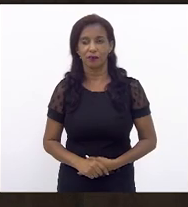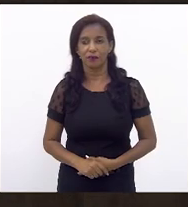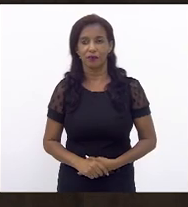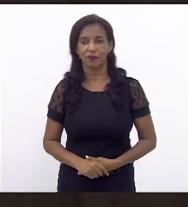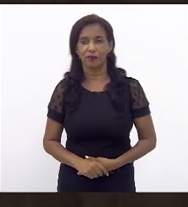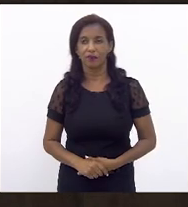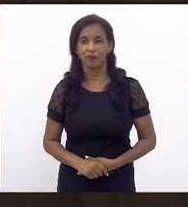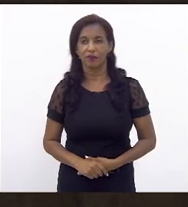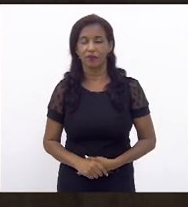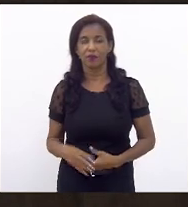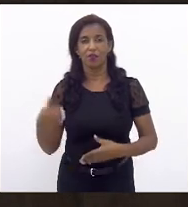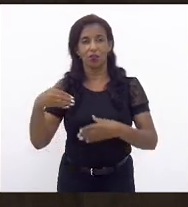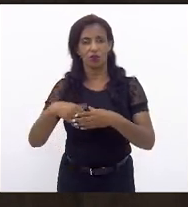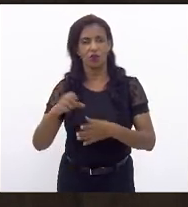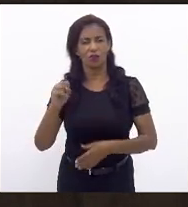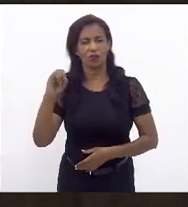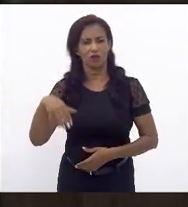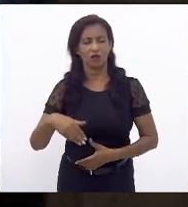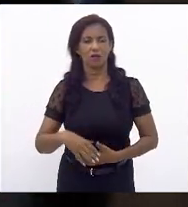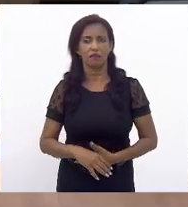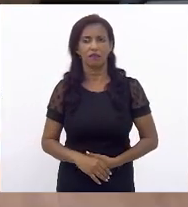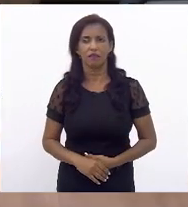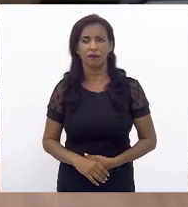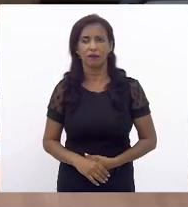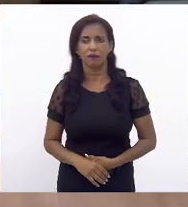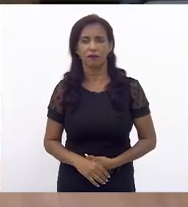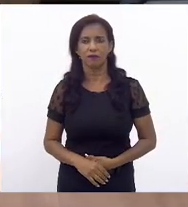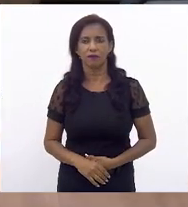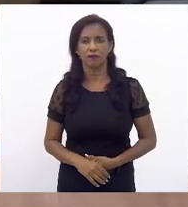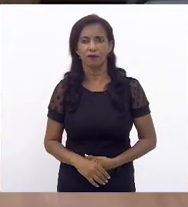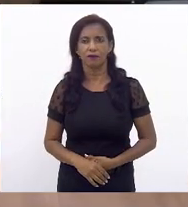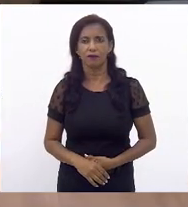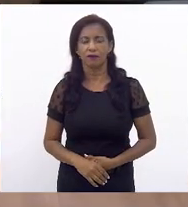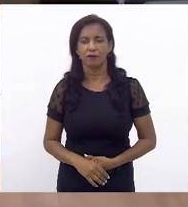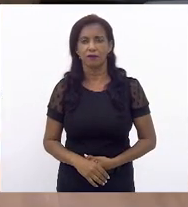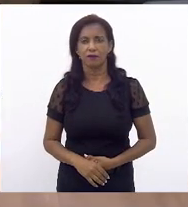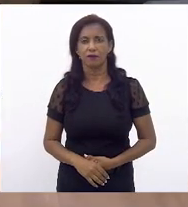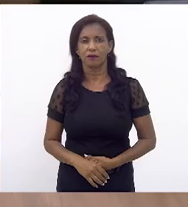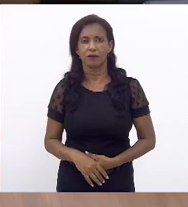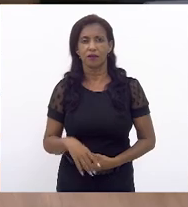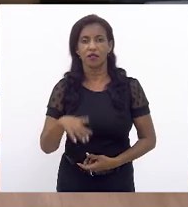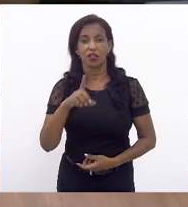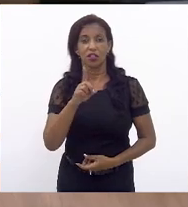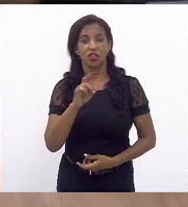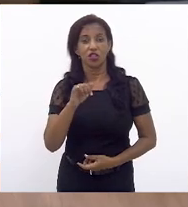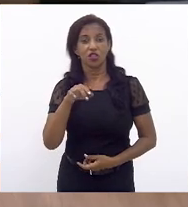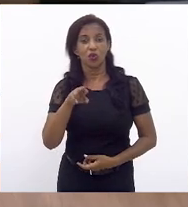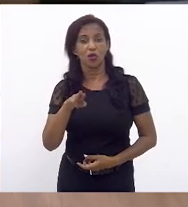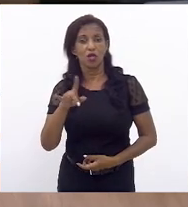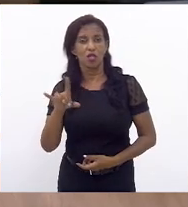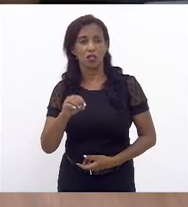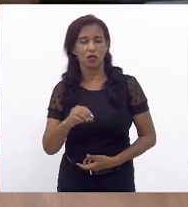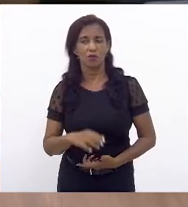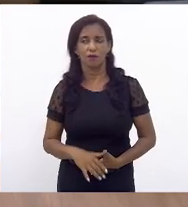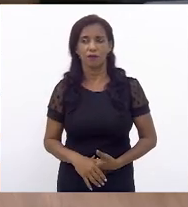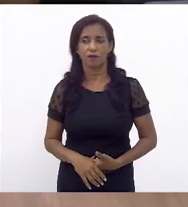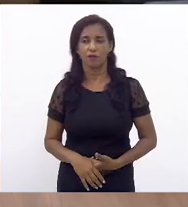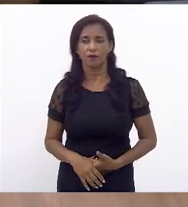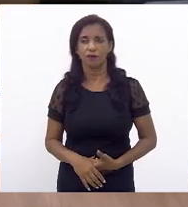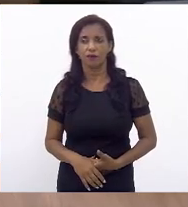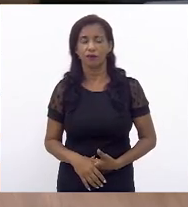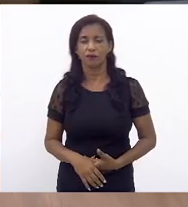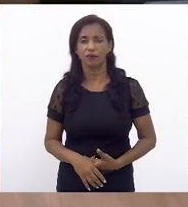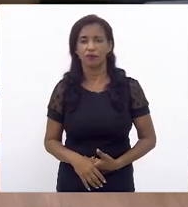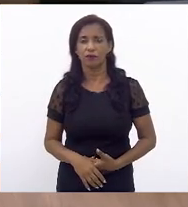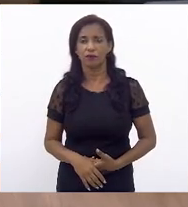acabou de... Voto sim, presidente. Deputado Carlos Augusto vota sim. Deputado Dionísio Lins. Deputado Dionísio